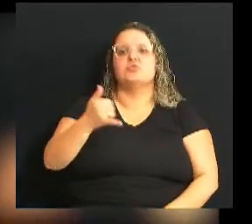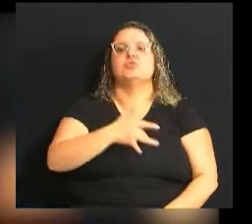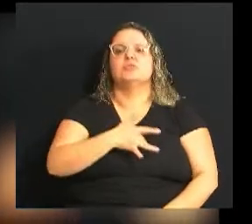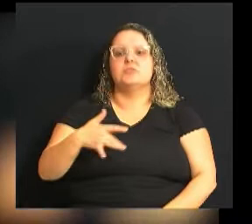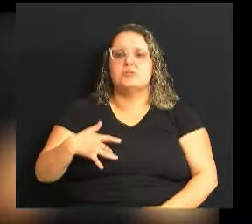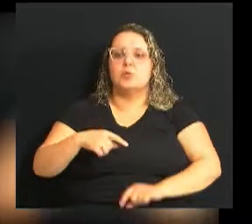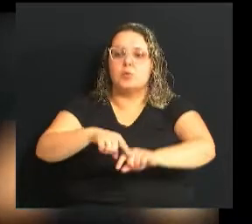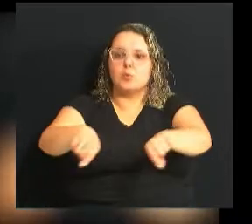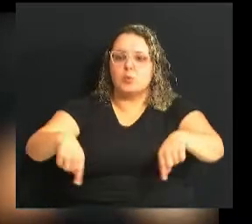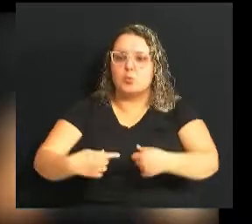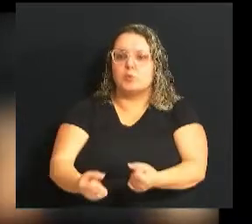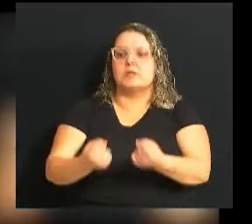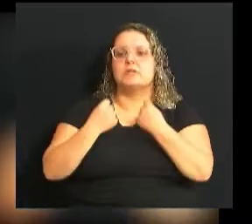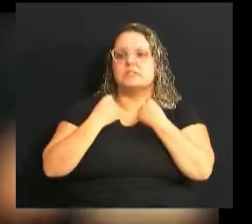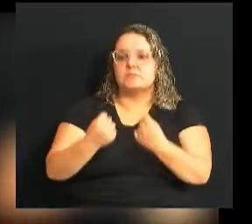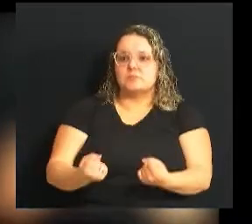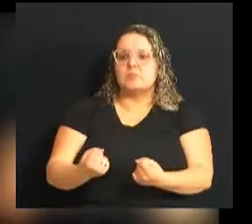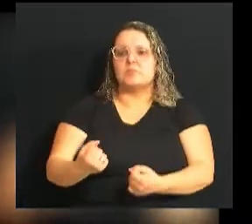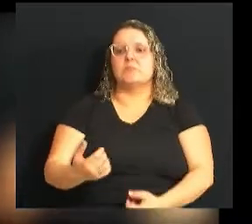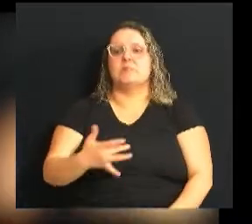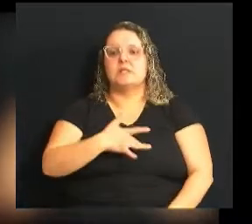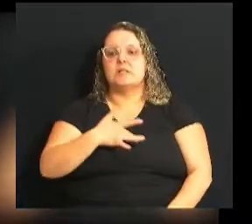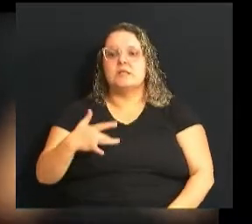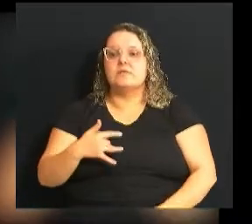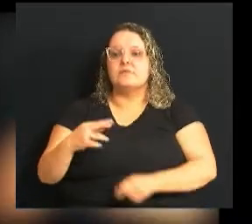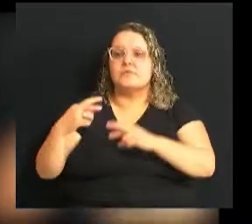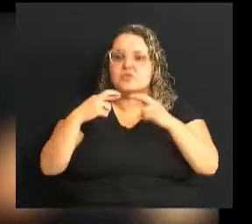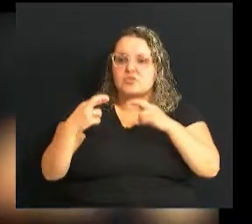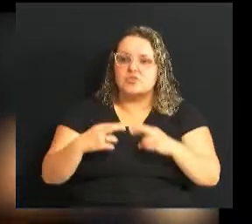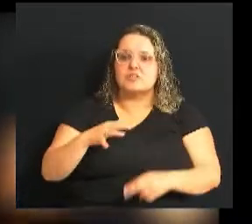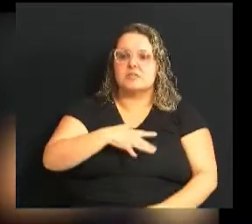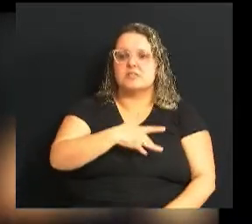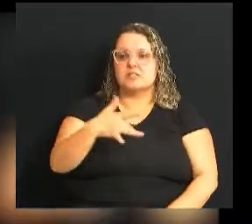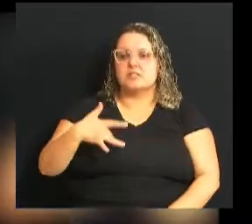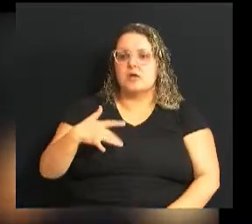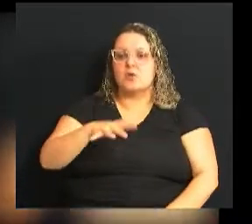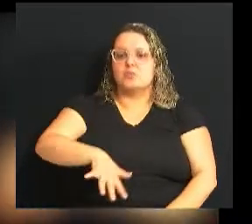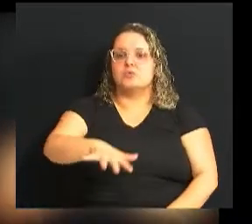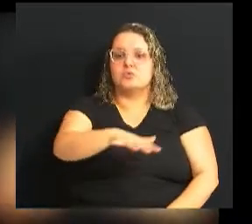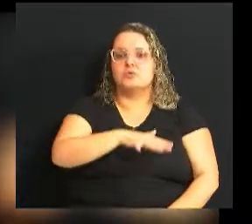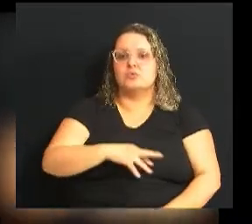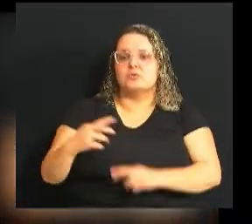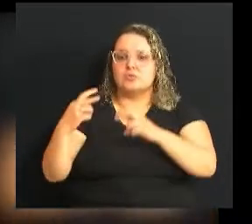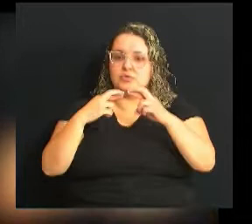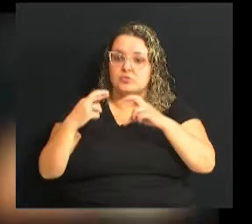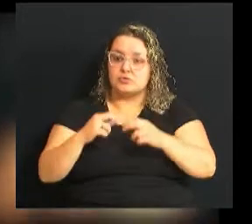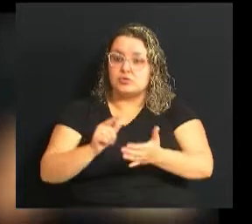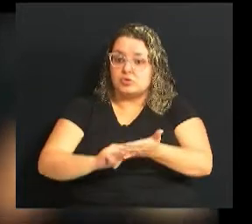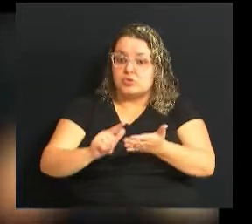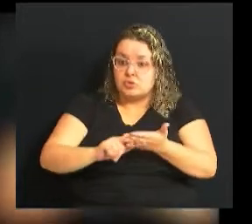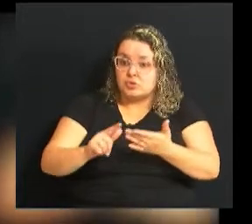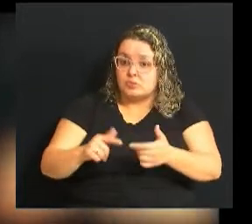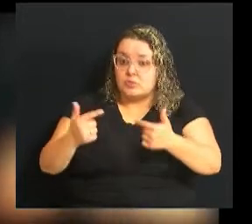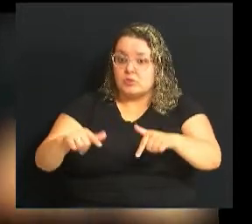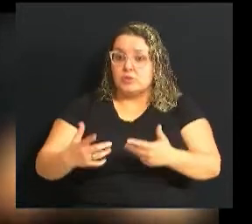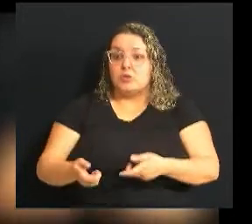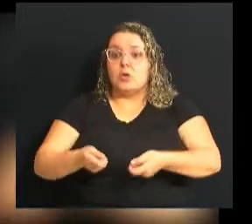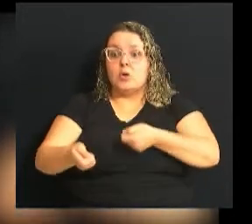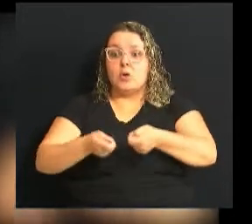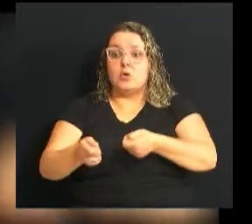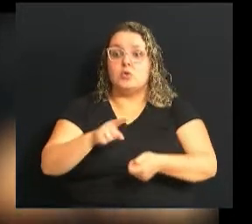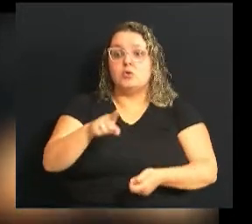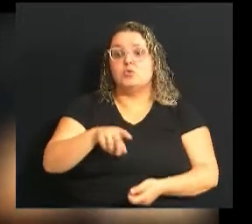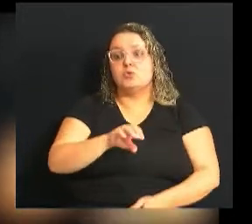Saúde, vigilâncias em saúde regional, serviços de vigilância sanitária, o Centro de Controle de